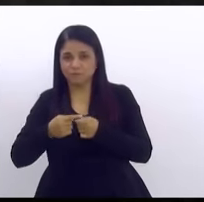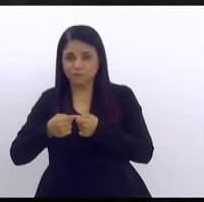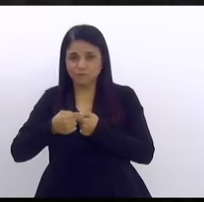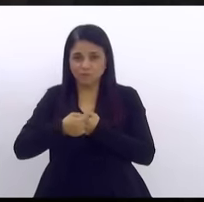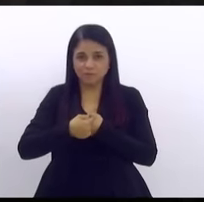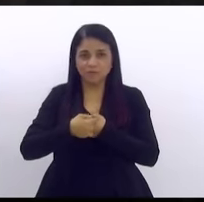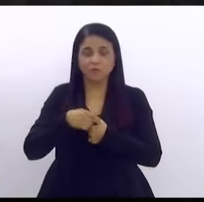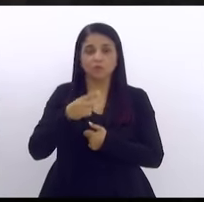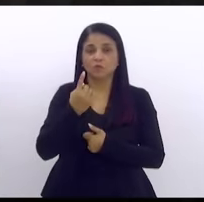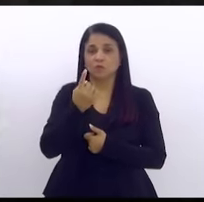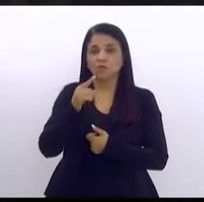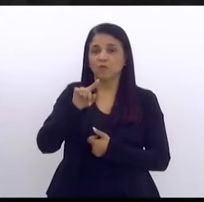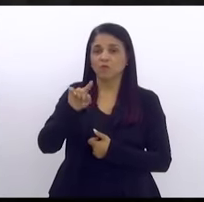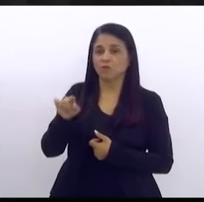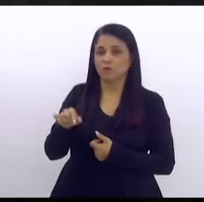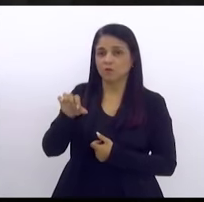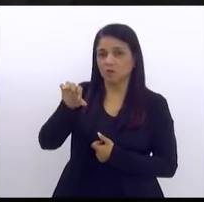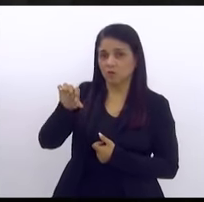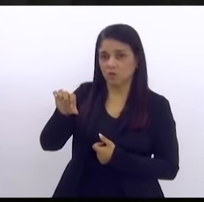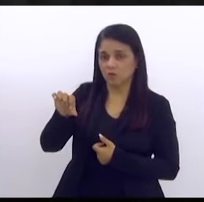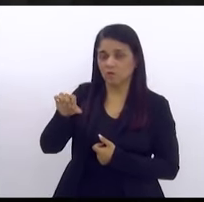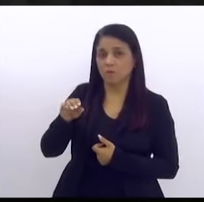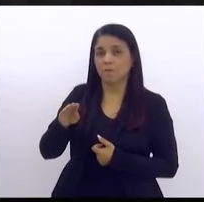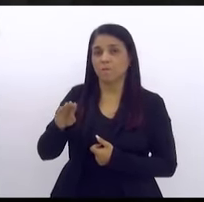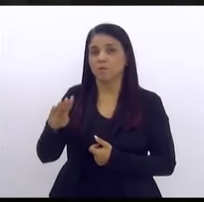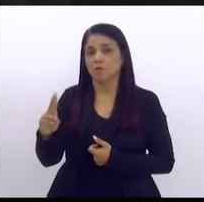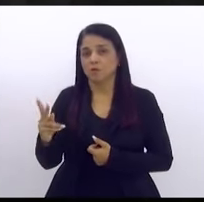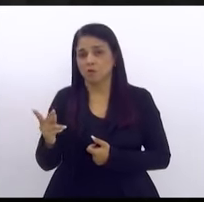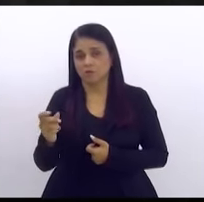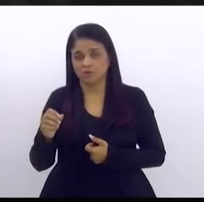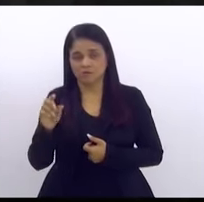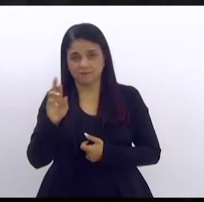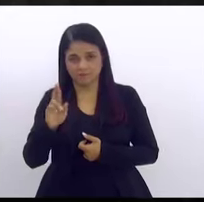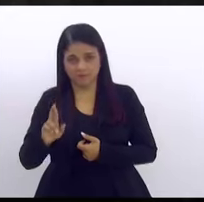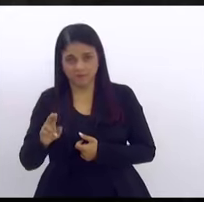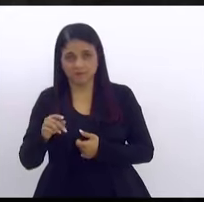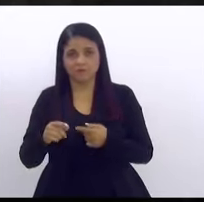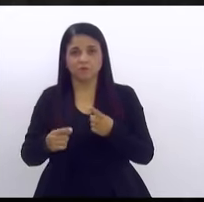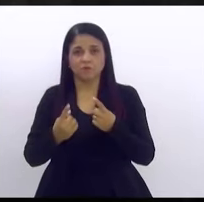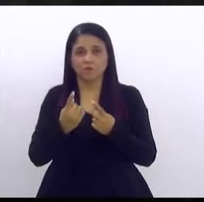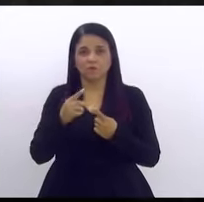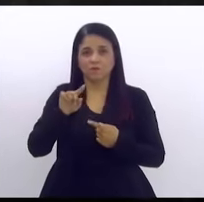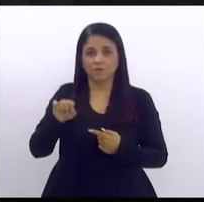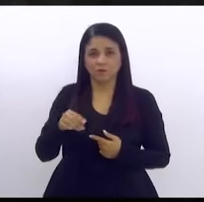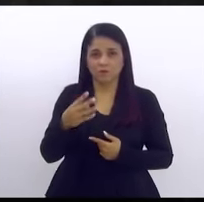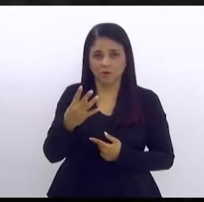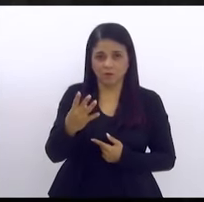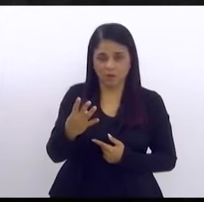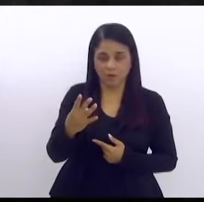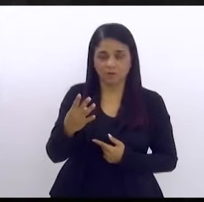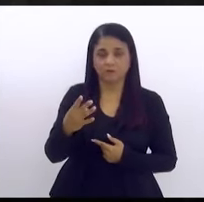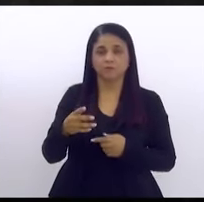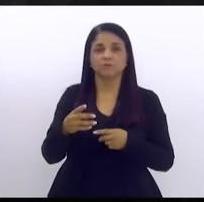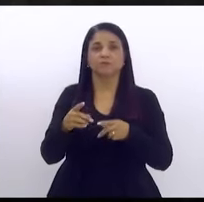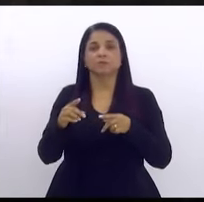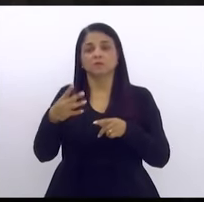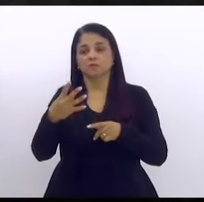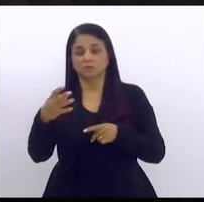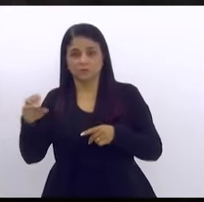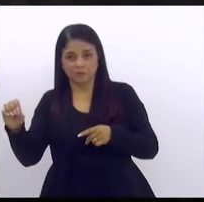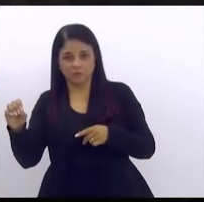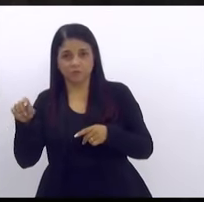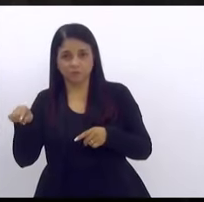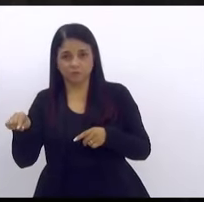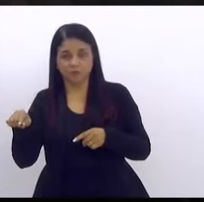1,9 bilhões de reais, sendo 1,4 para o Estado e 500 milhões para os municípios. Isto